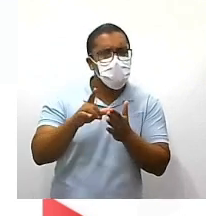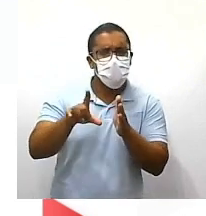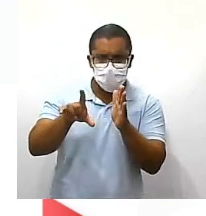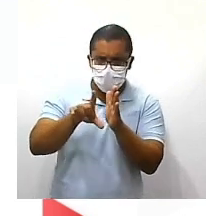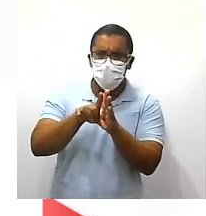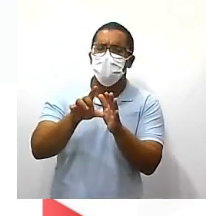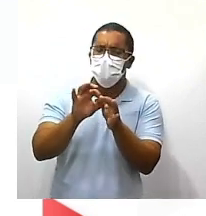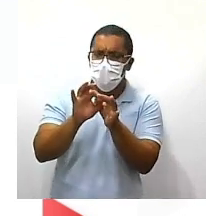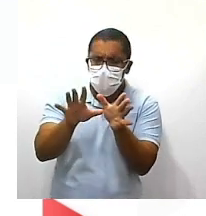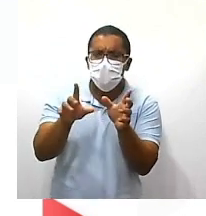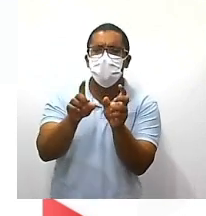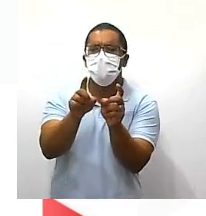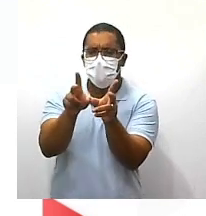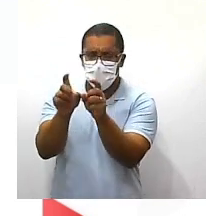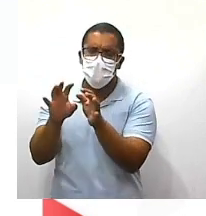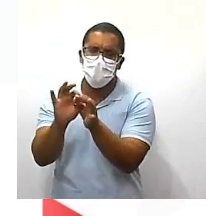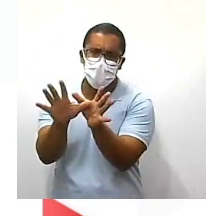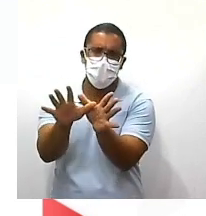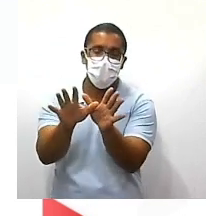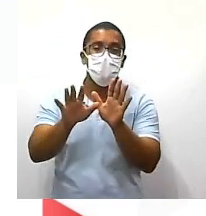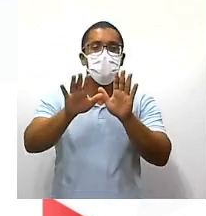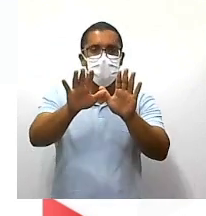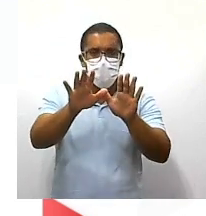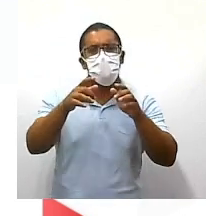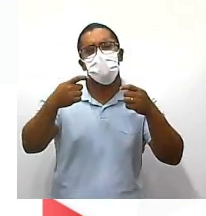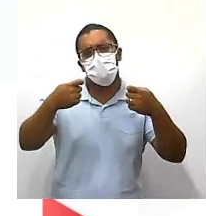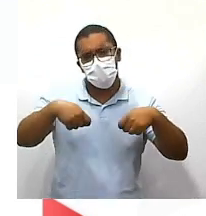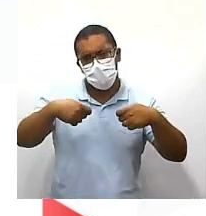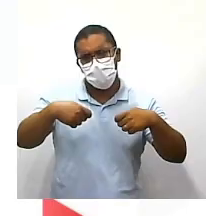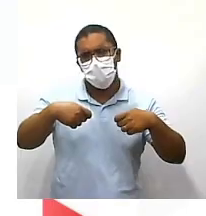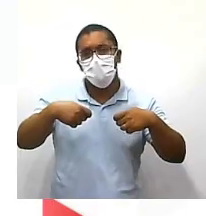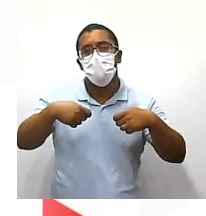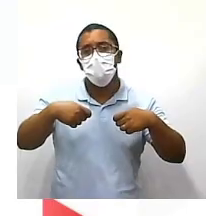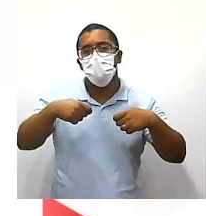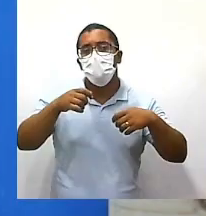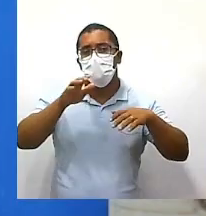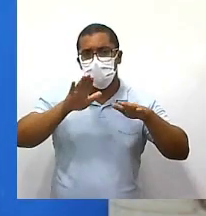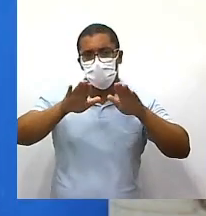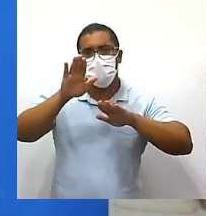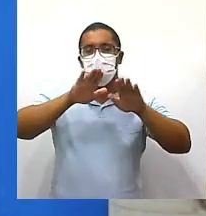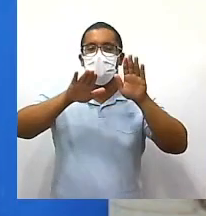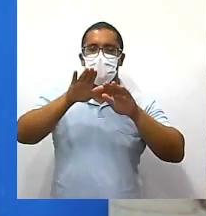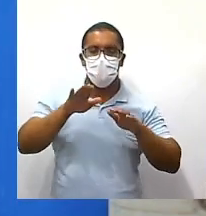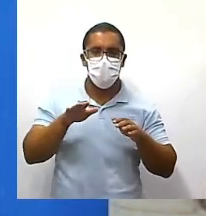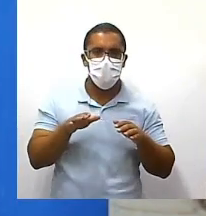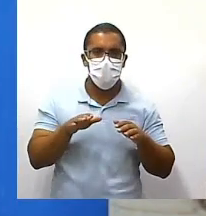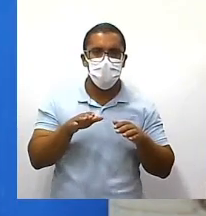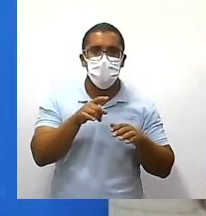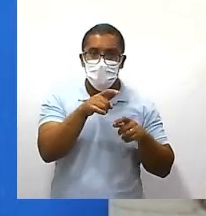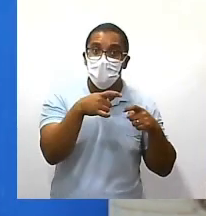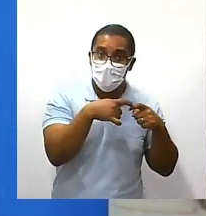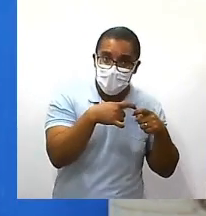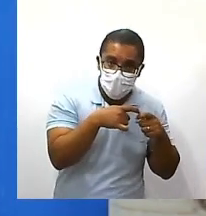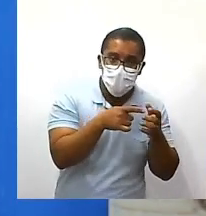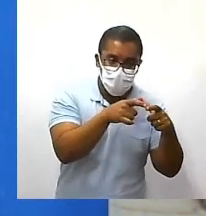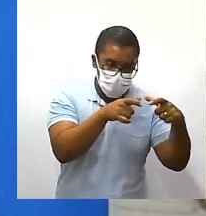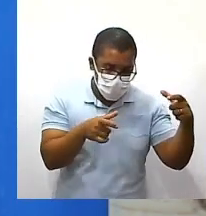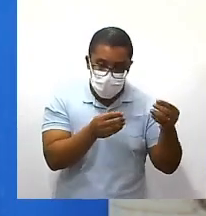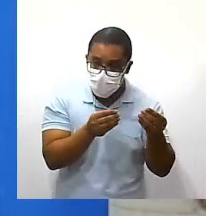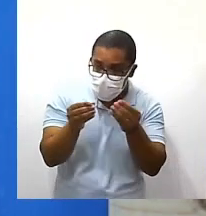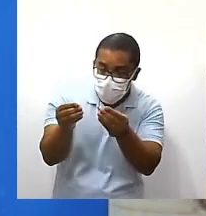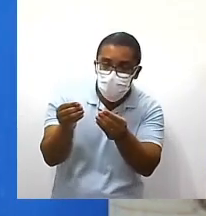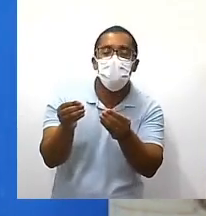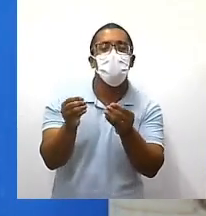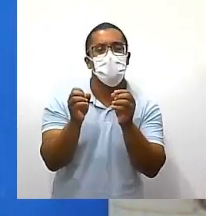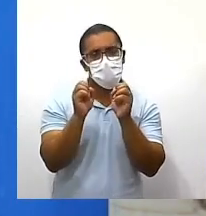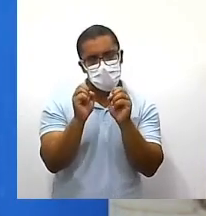legalizadas, elas devem ser consumidas com muito cuidado, sempre sob orientação médica. Quando o uso